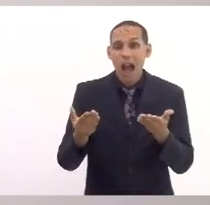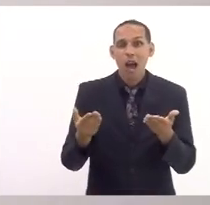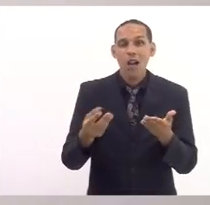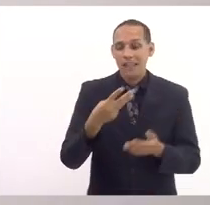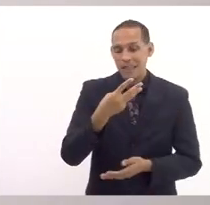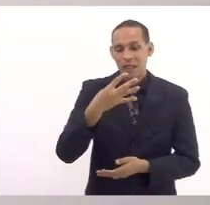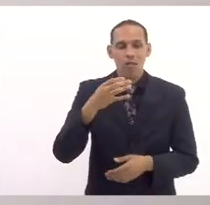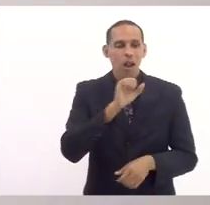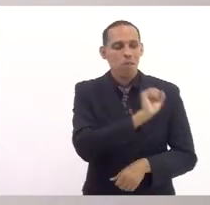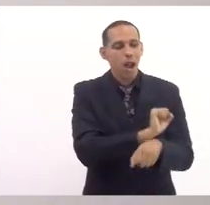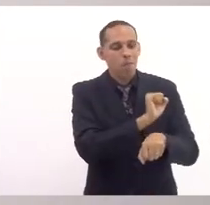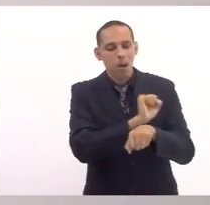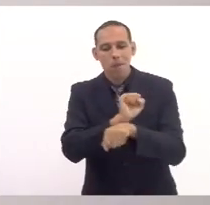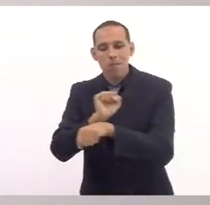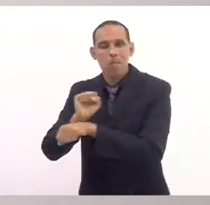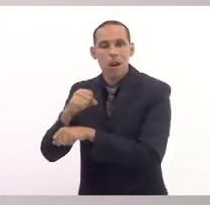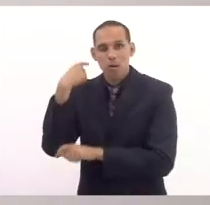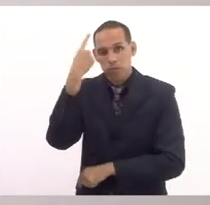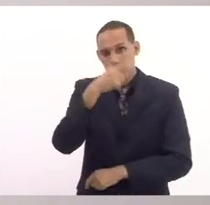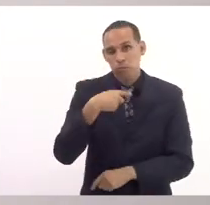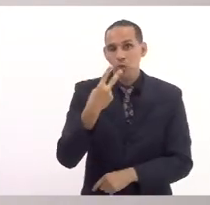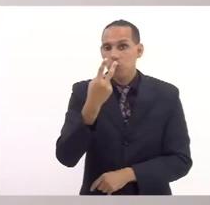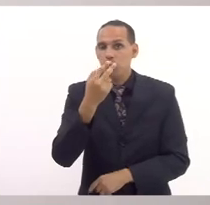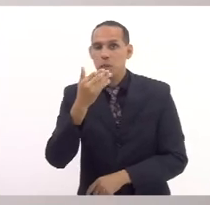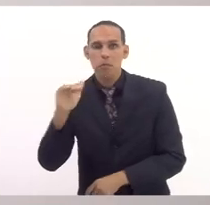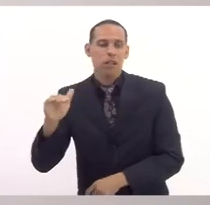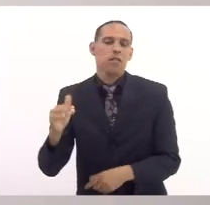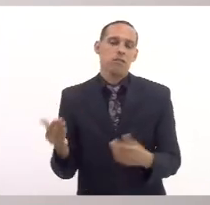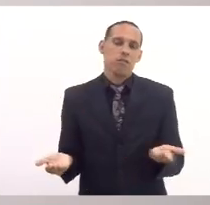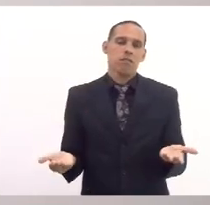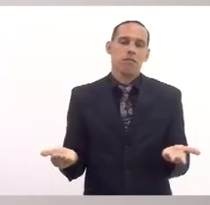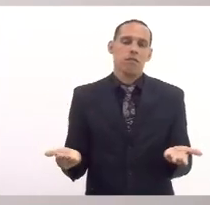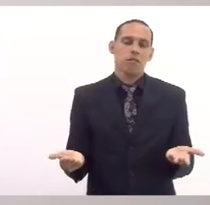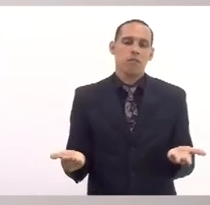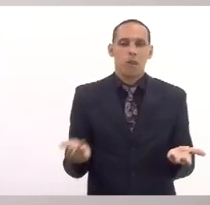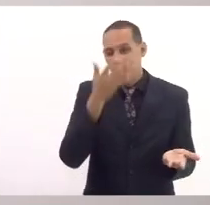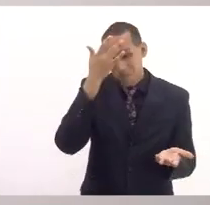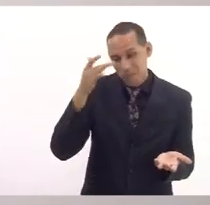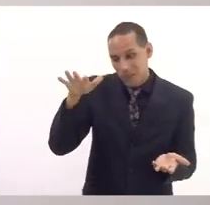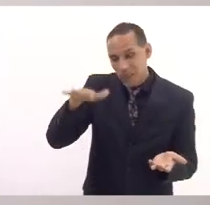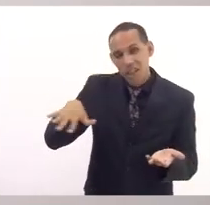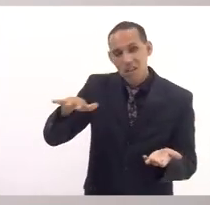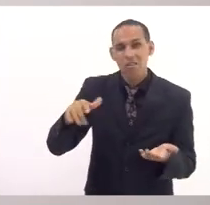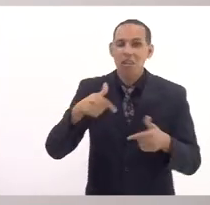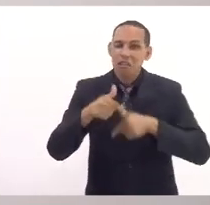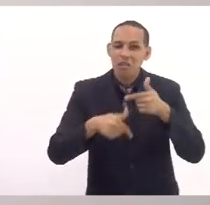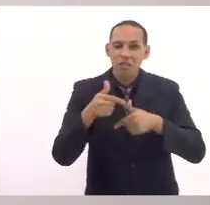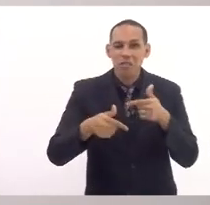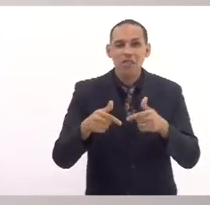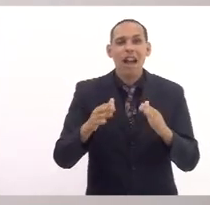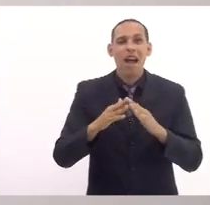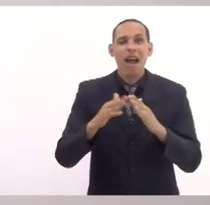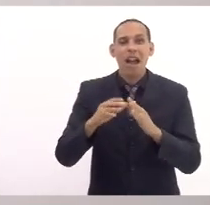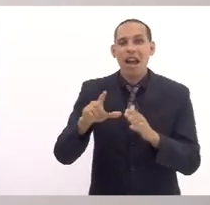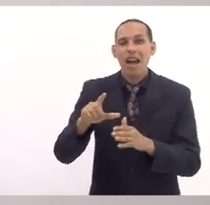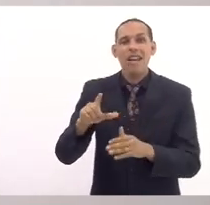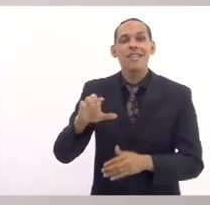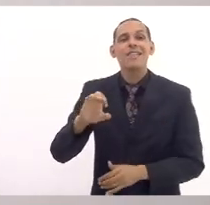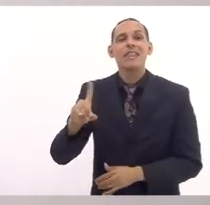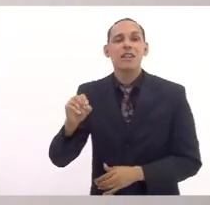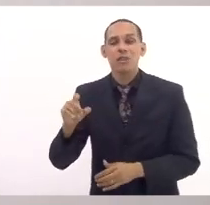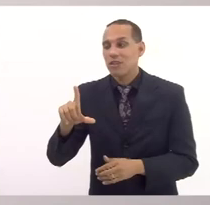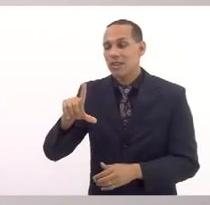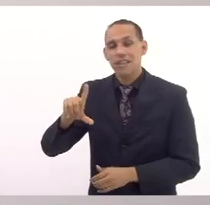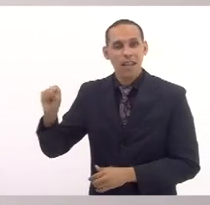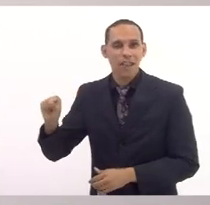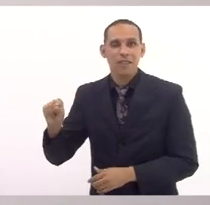estações, demora 2h30. Então, o usuário do sistema, o trabalhador, tem que sair mais cedo de casa, fica mais